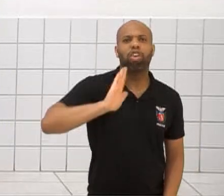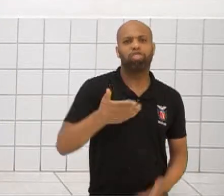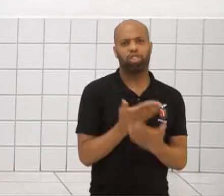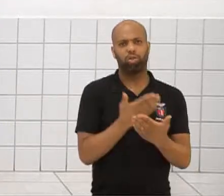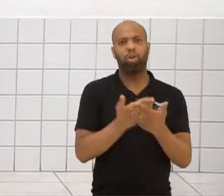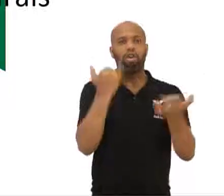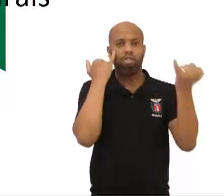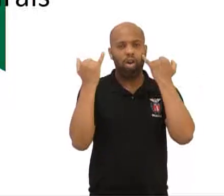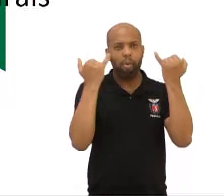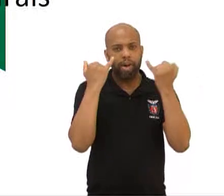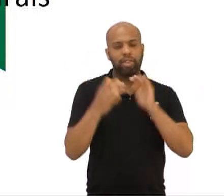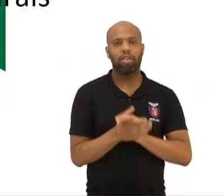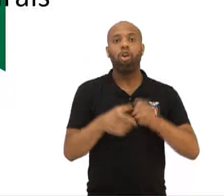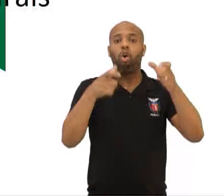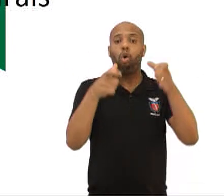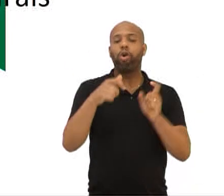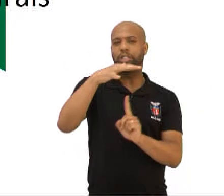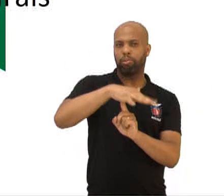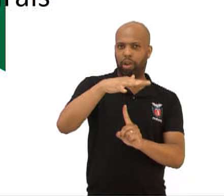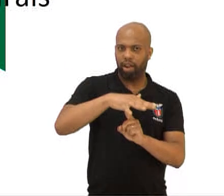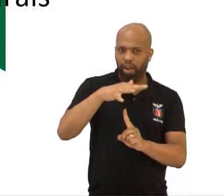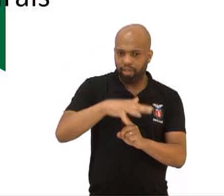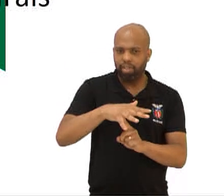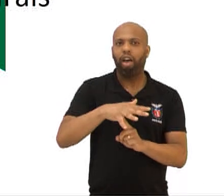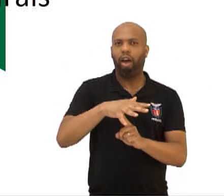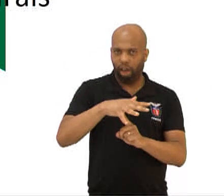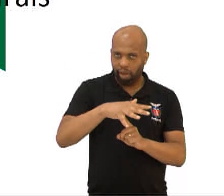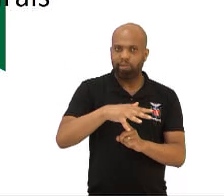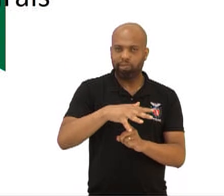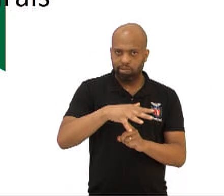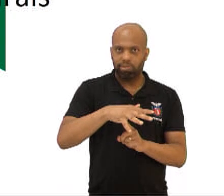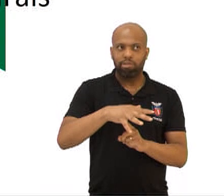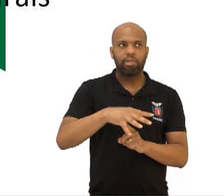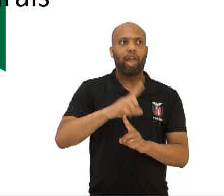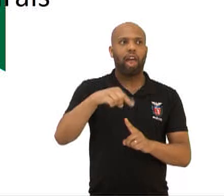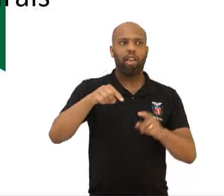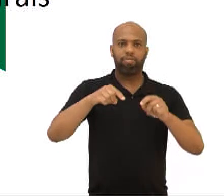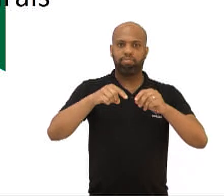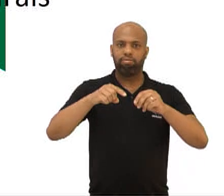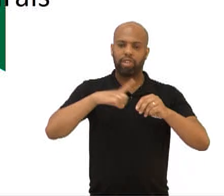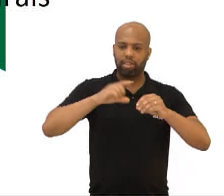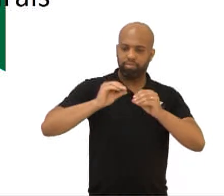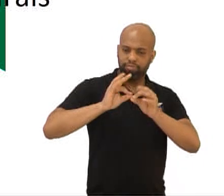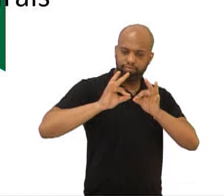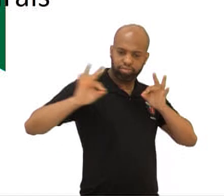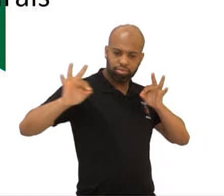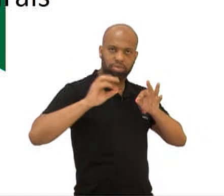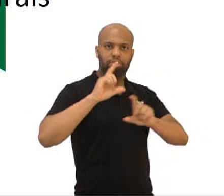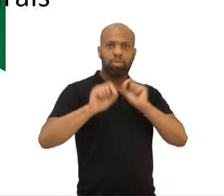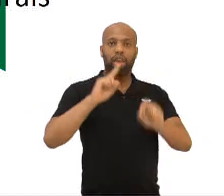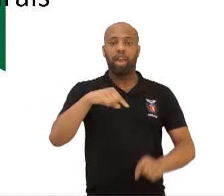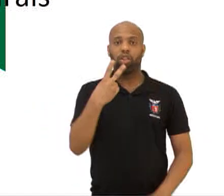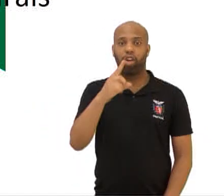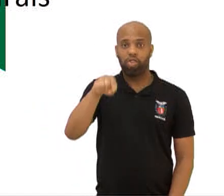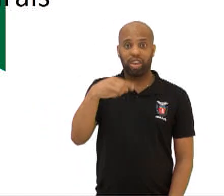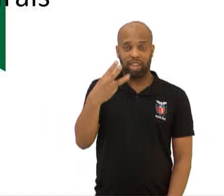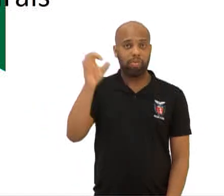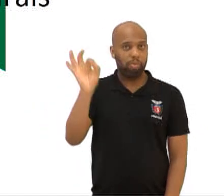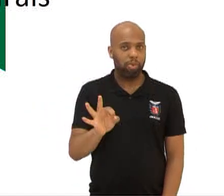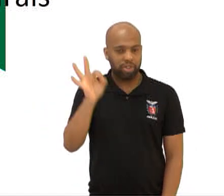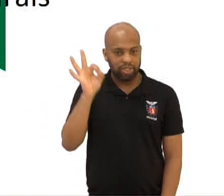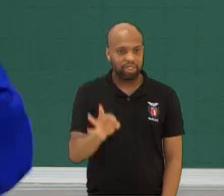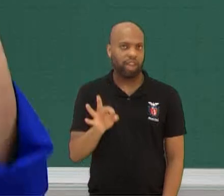vimos anteriormente. Posição do Paraná em termos de superfície total chega a ser 2,3% da área em relação